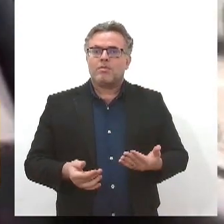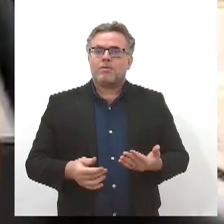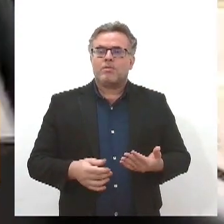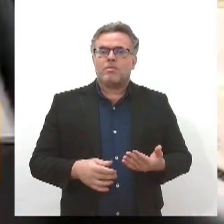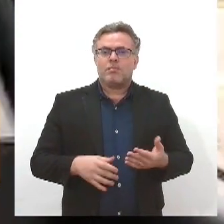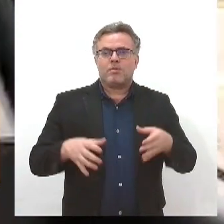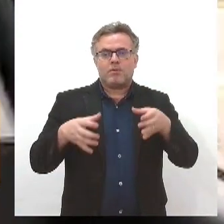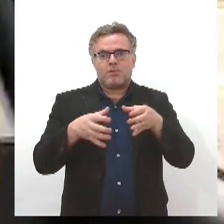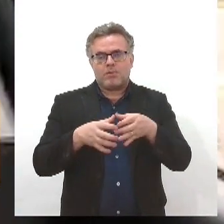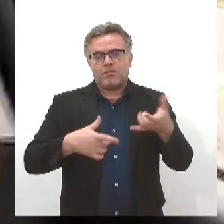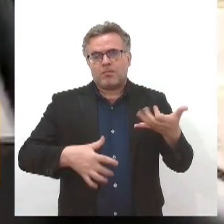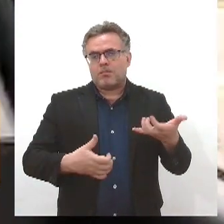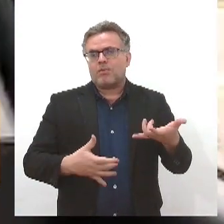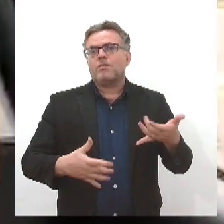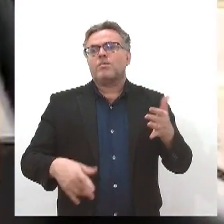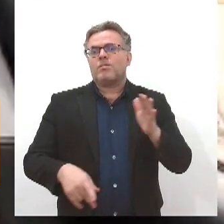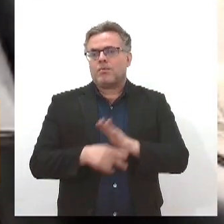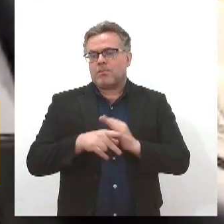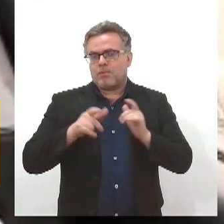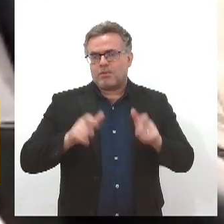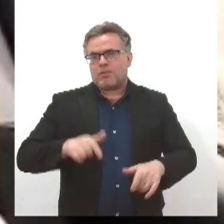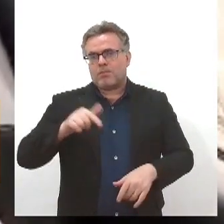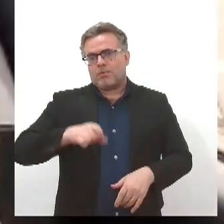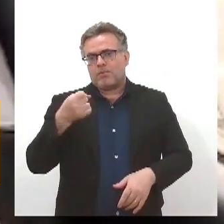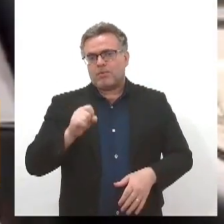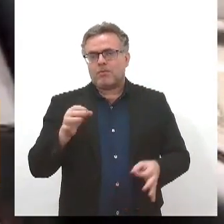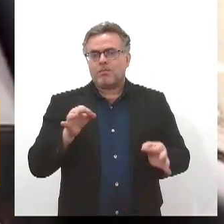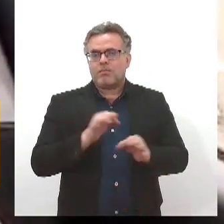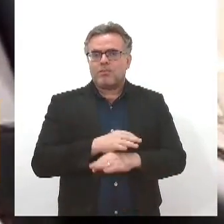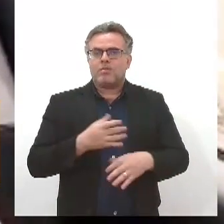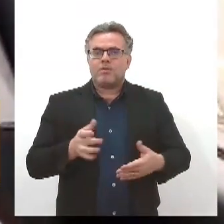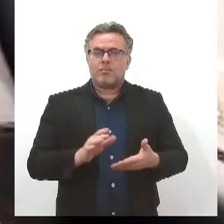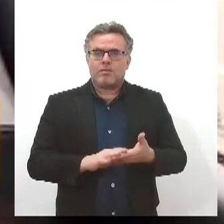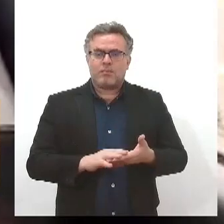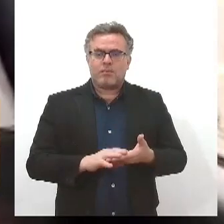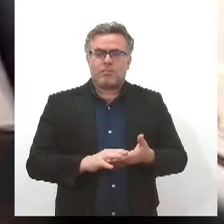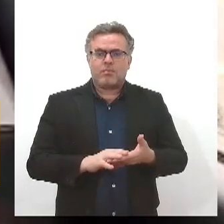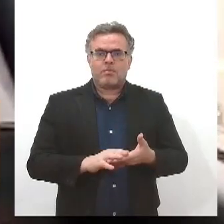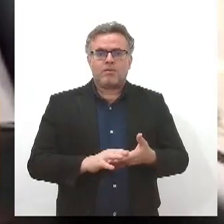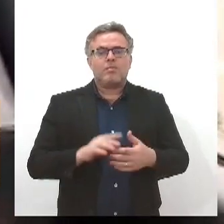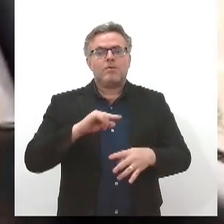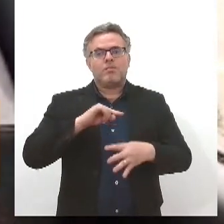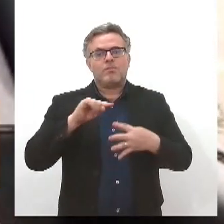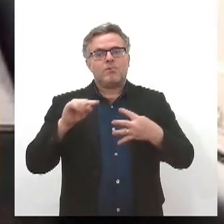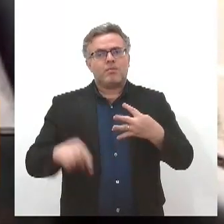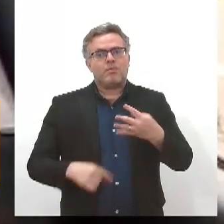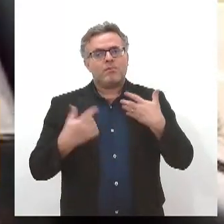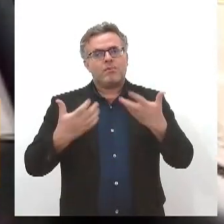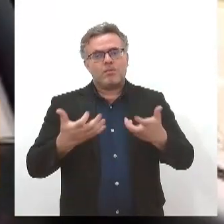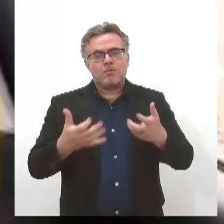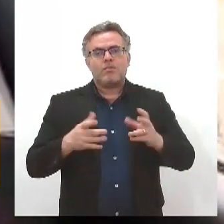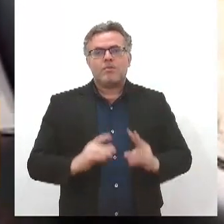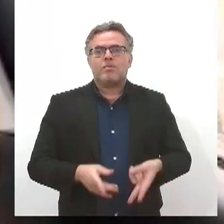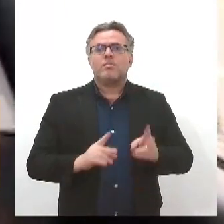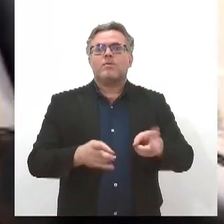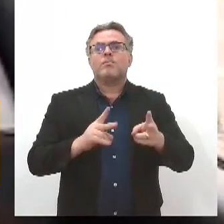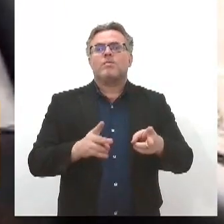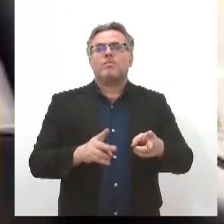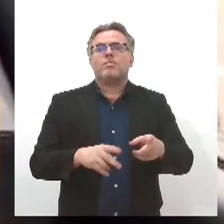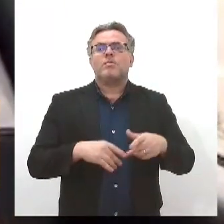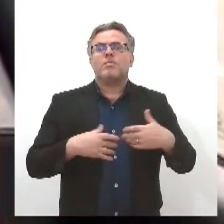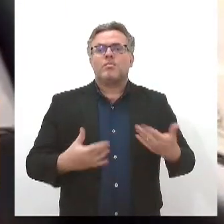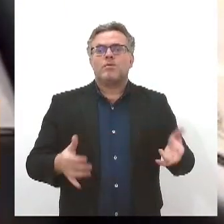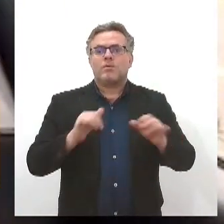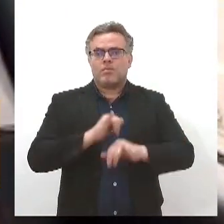bandas regional, no caso do estado, e um dos itens que a gente faz questão de quando a gente contrata, é dizer: só se